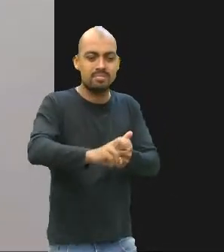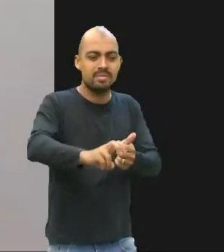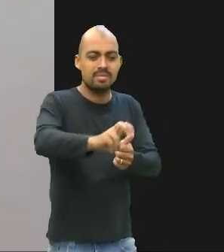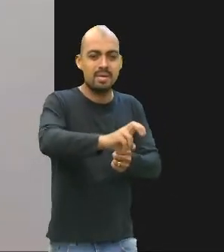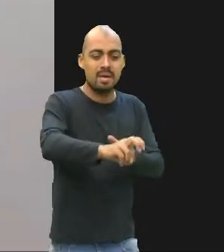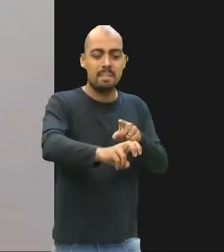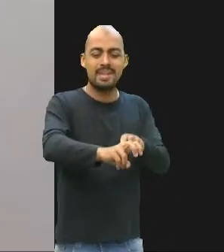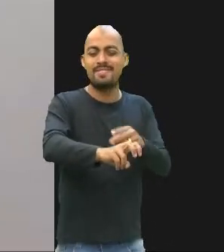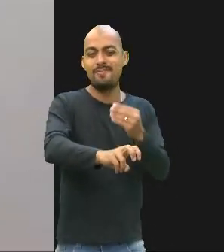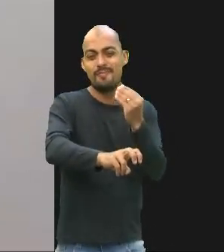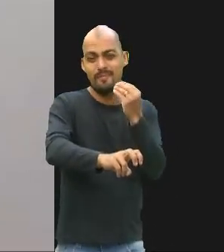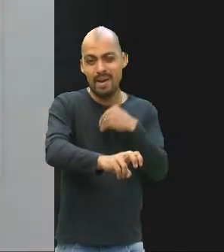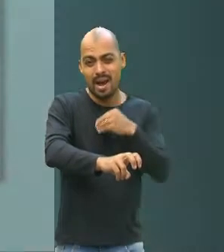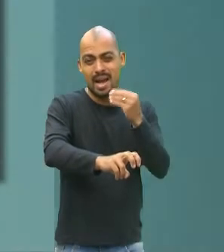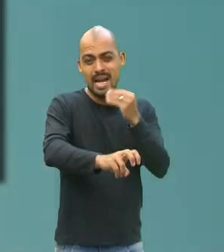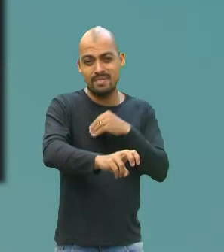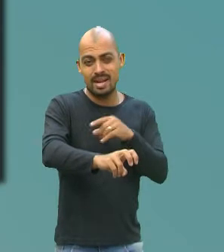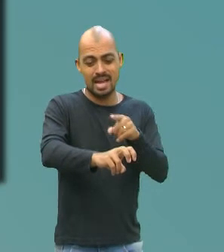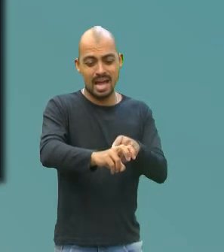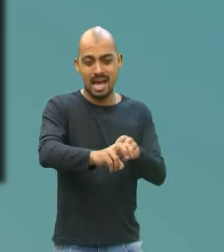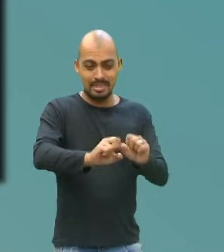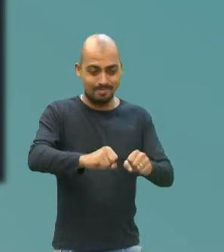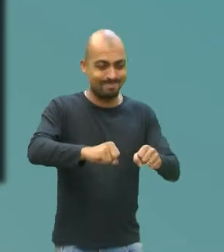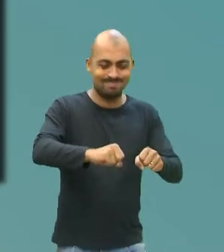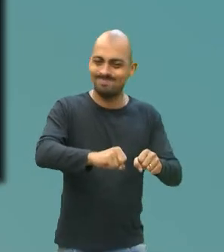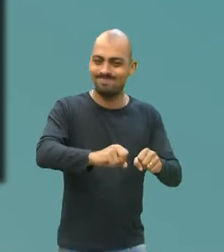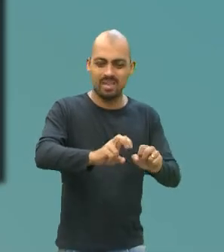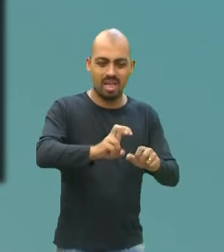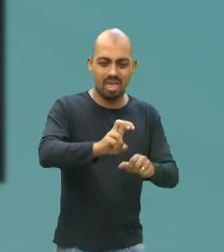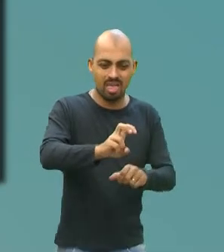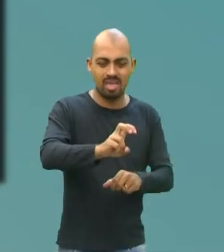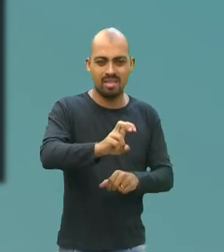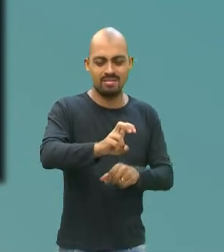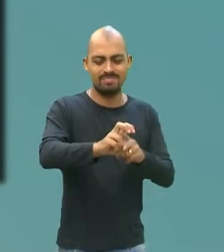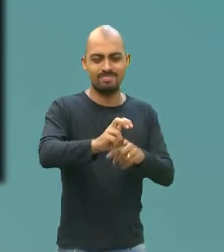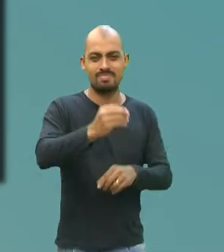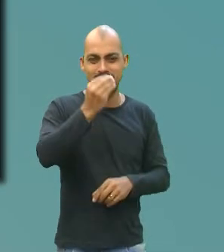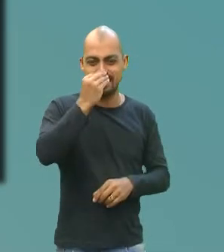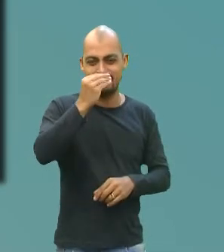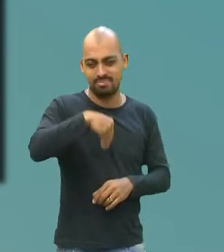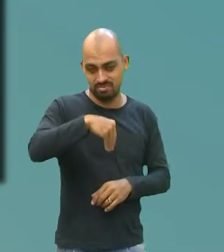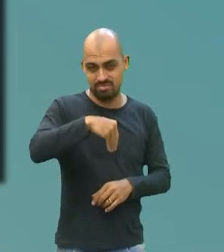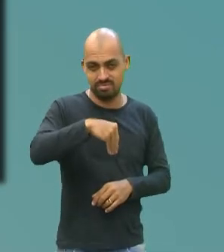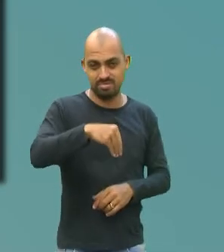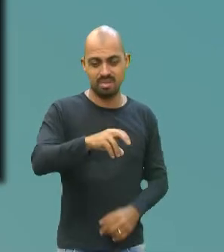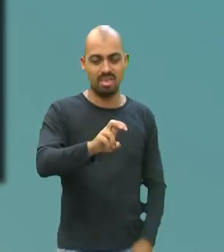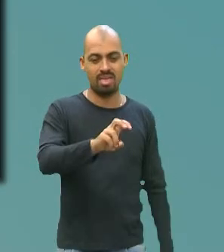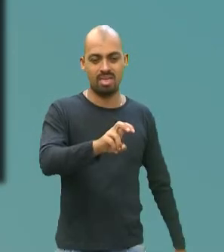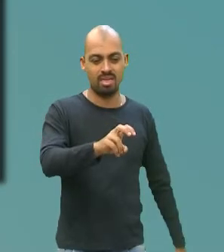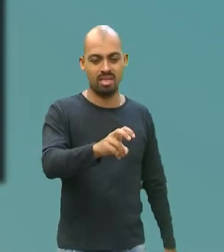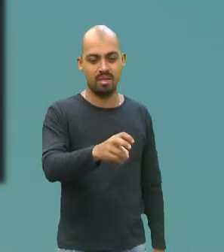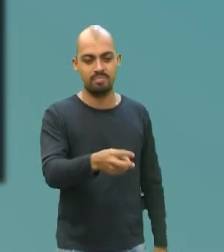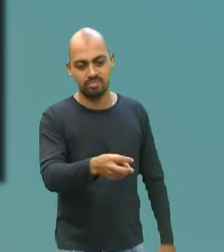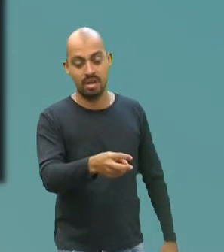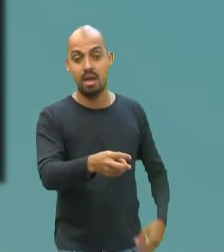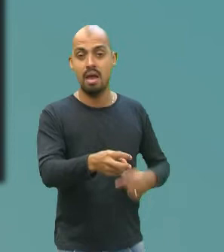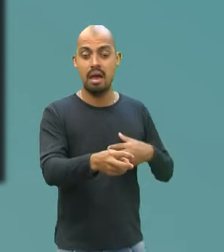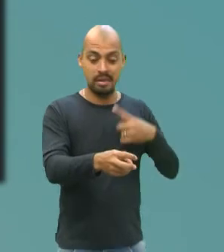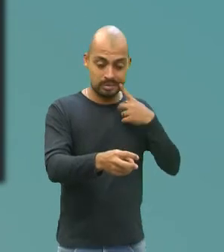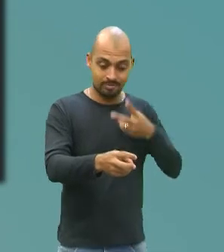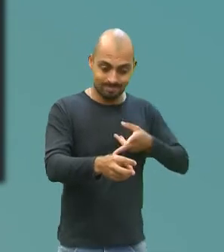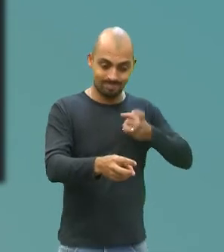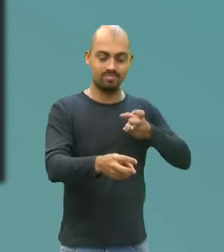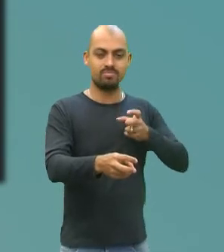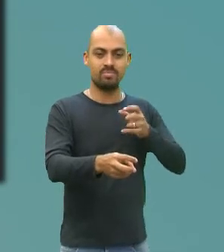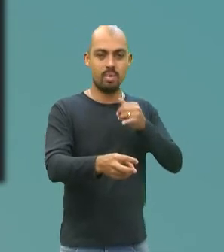Só que ela estava tão debilitada que ela nem lutou para se defender, então ela meio que se entregou. E assim, o que mais me chocou também,